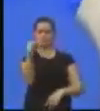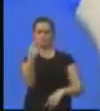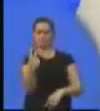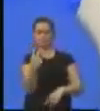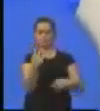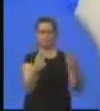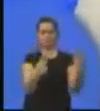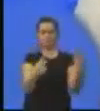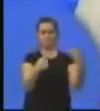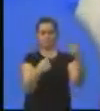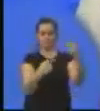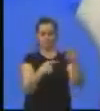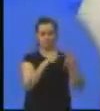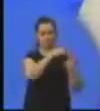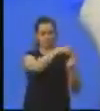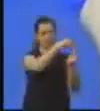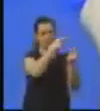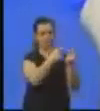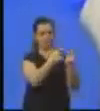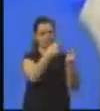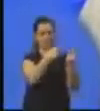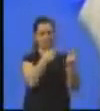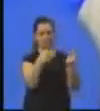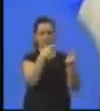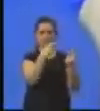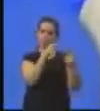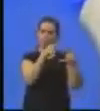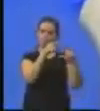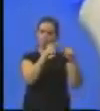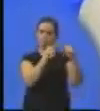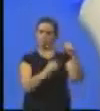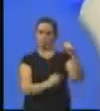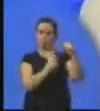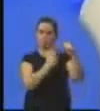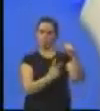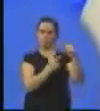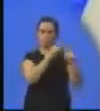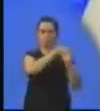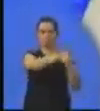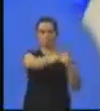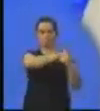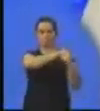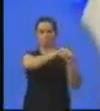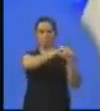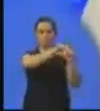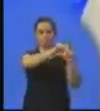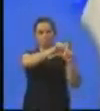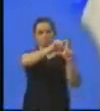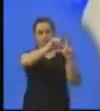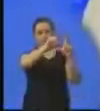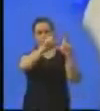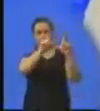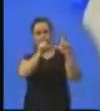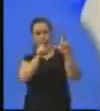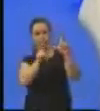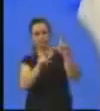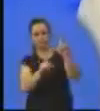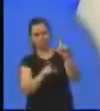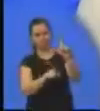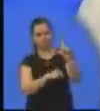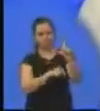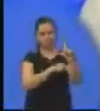3π sobre 2 e 2π. Deu a volta completa, e aí você percebe que, enquanto você está fazendo